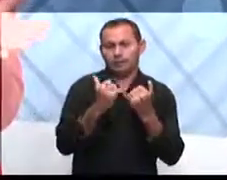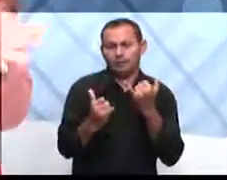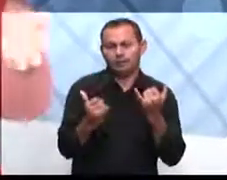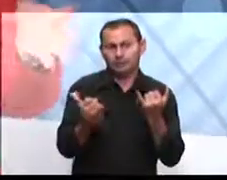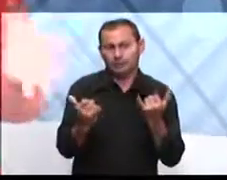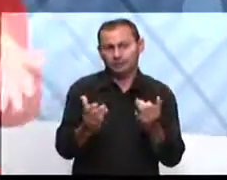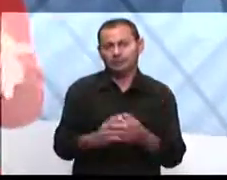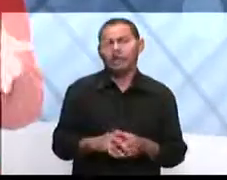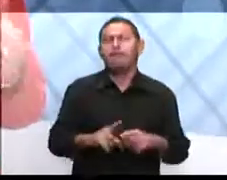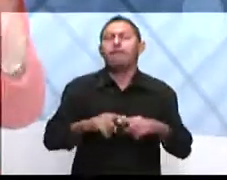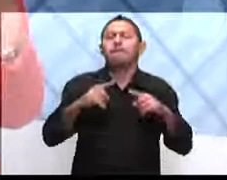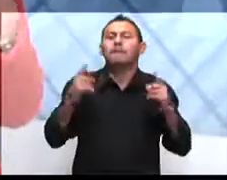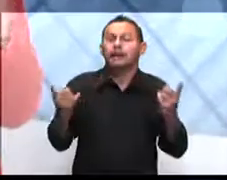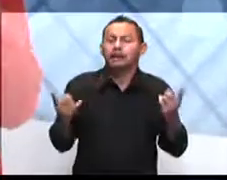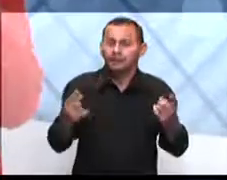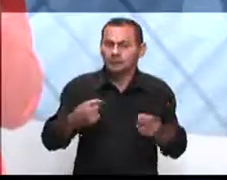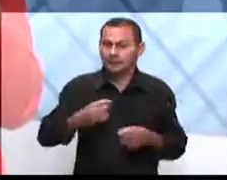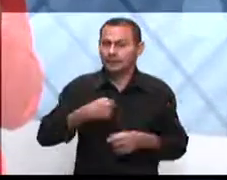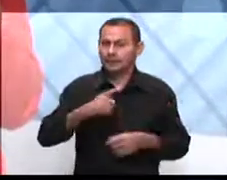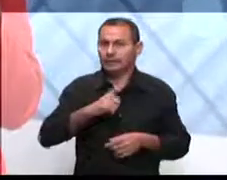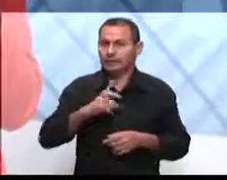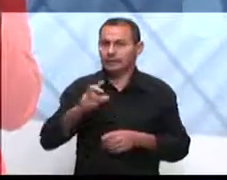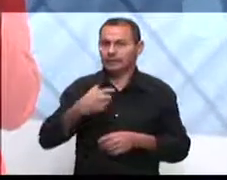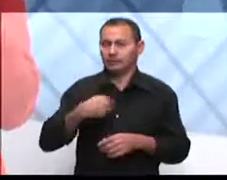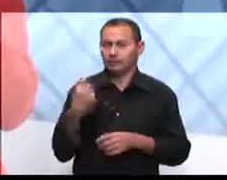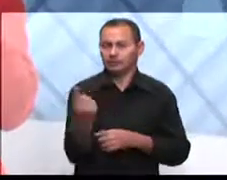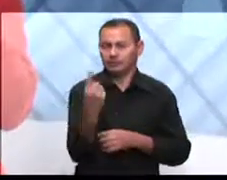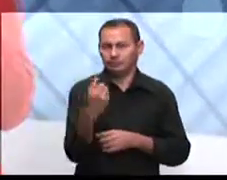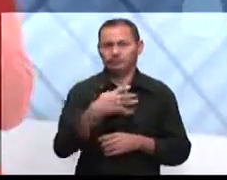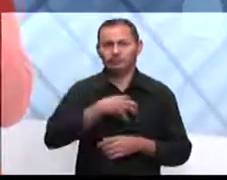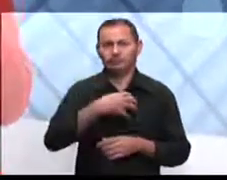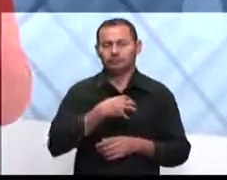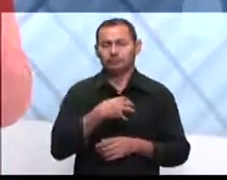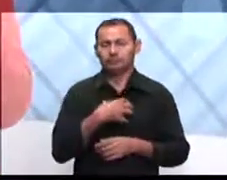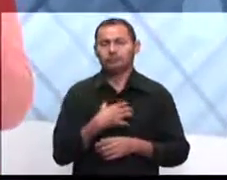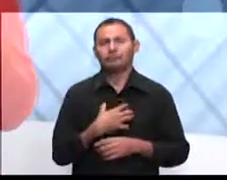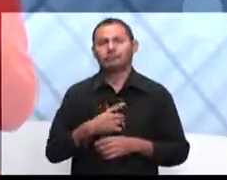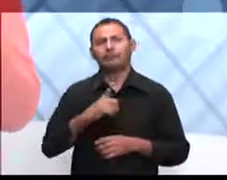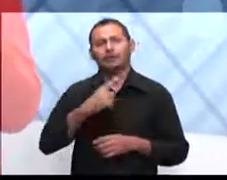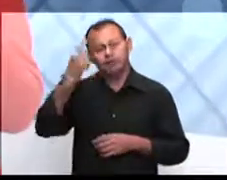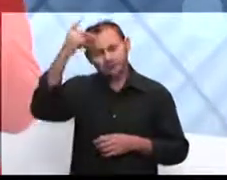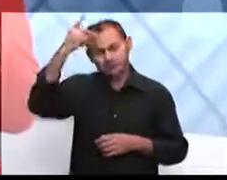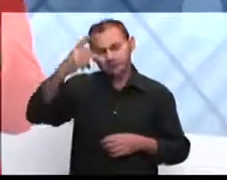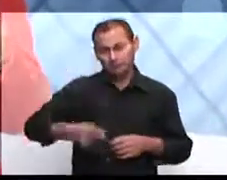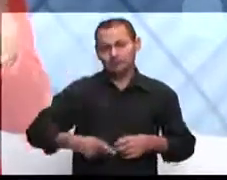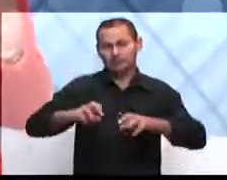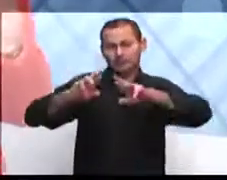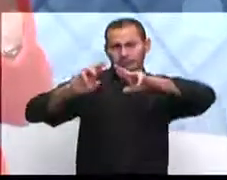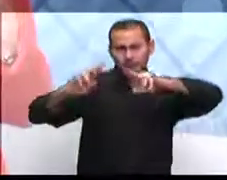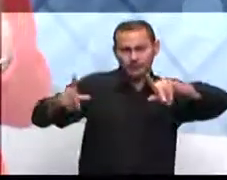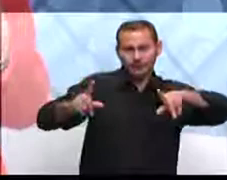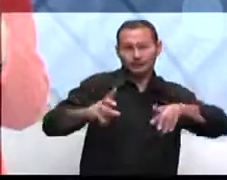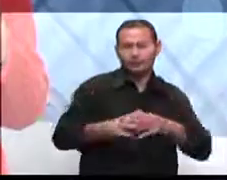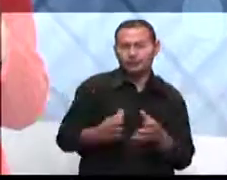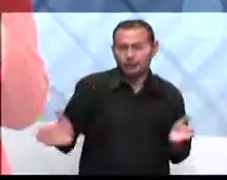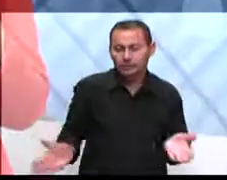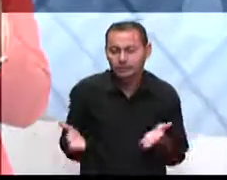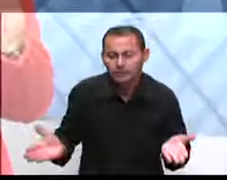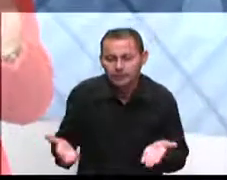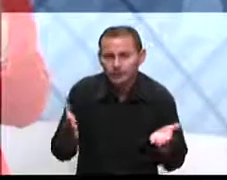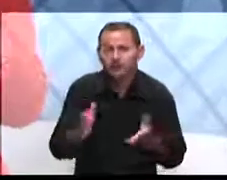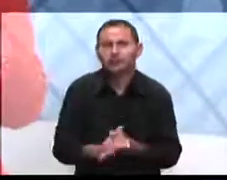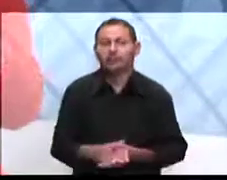tá? Mas, né, eu tenho a minha individualidade no sentido de ter personalidade diferente,